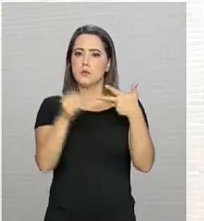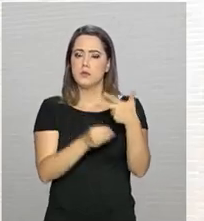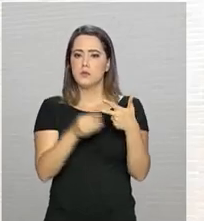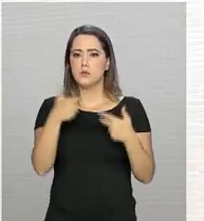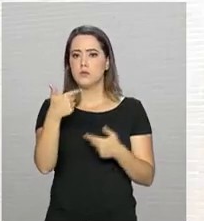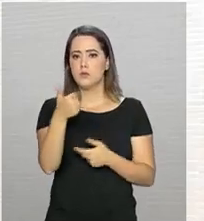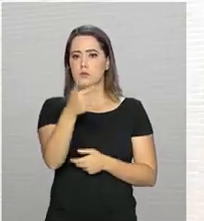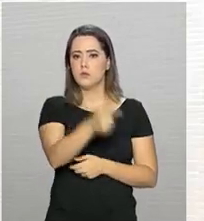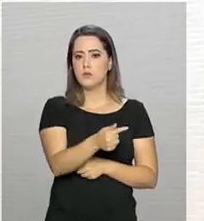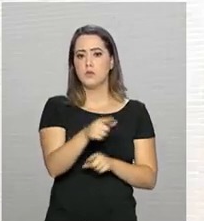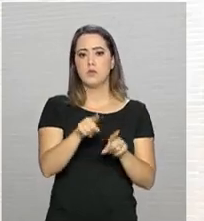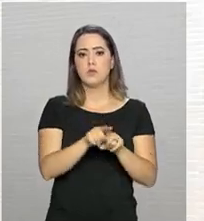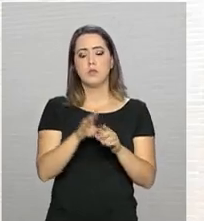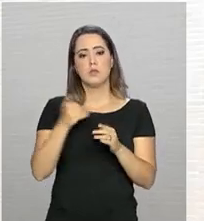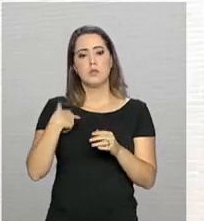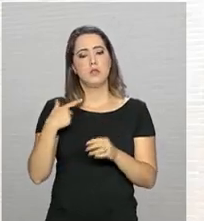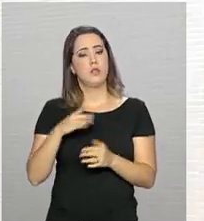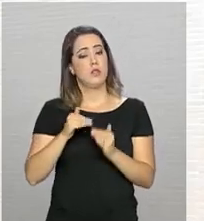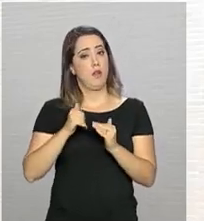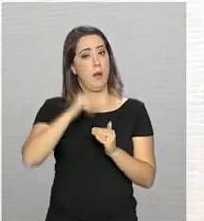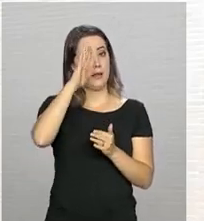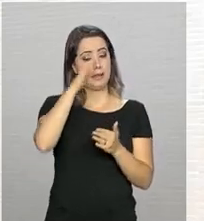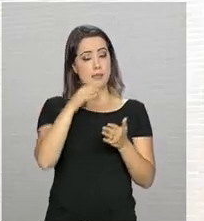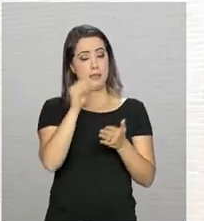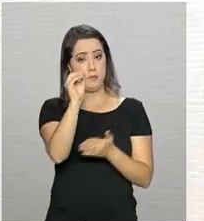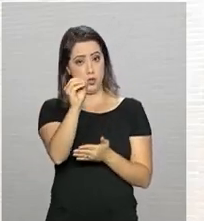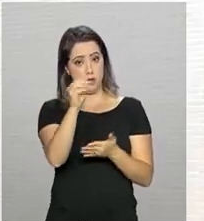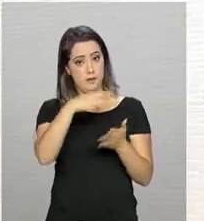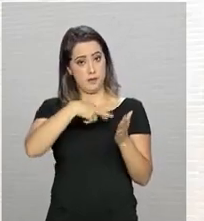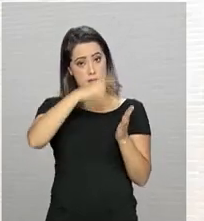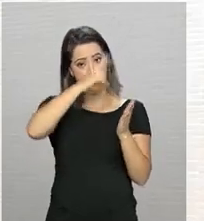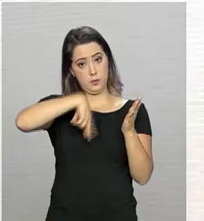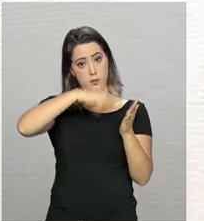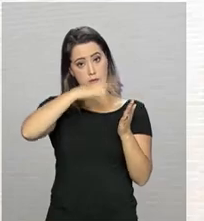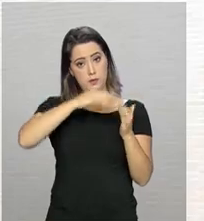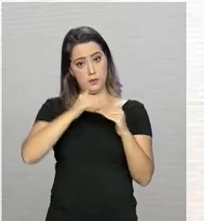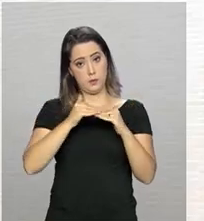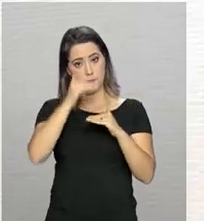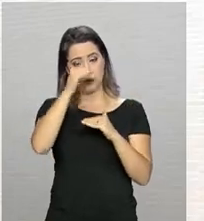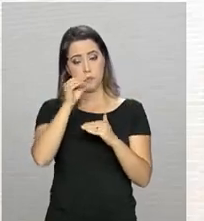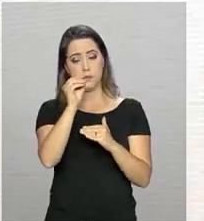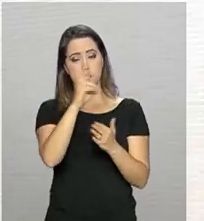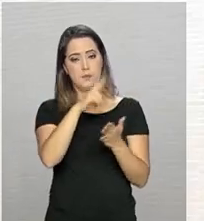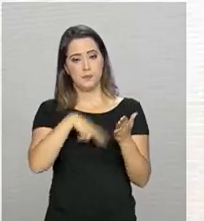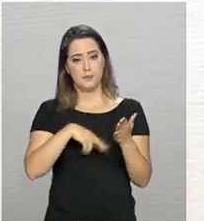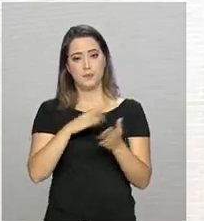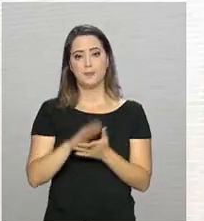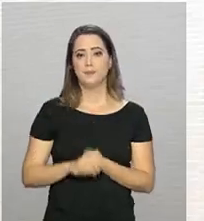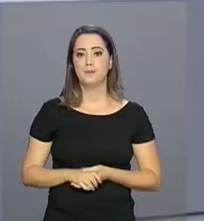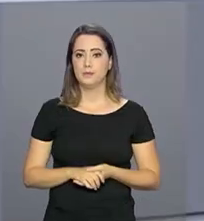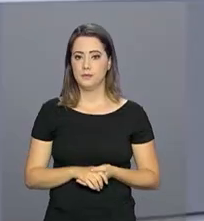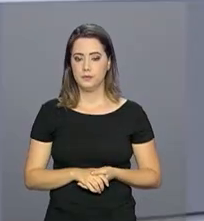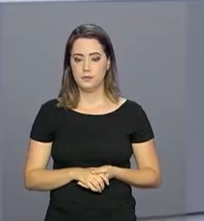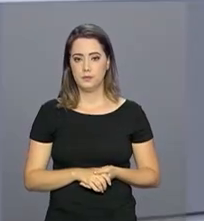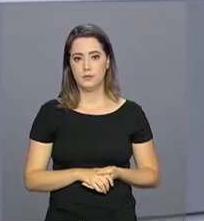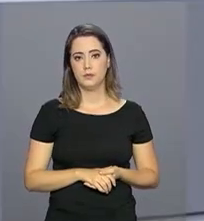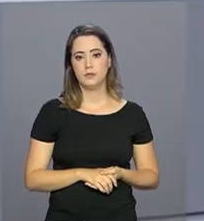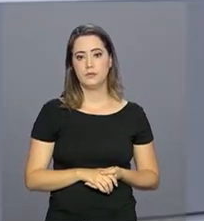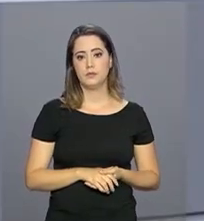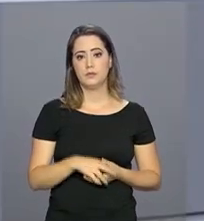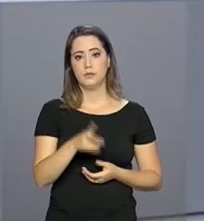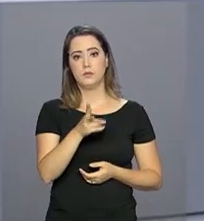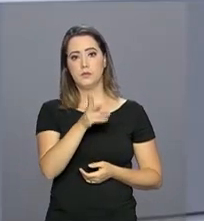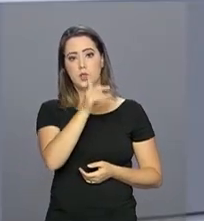2017 do enem e obtiveram nota acima de zero na redação de brasília raíssa lopes o diretor